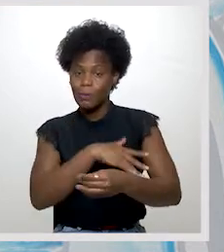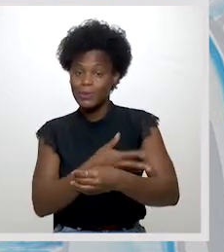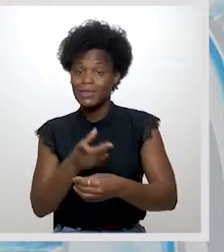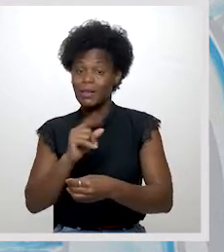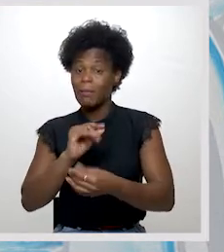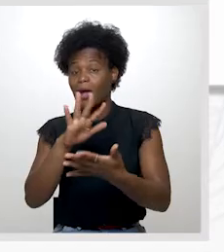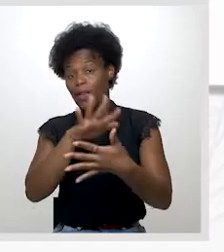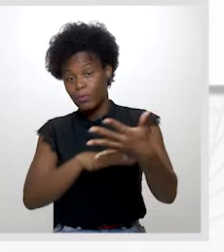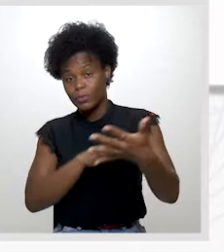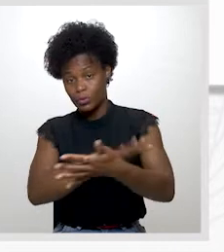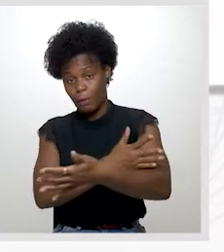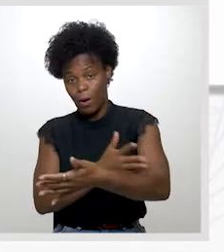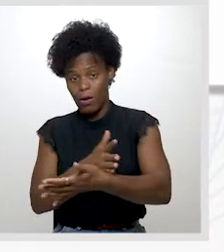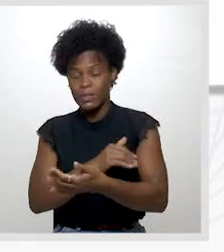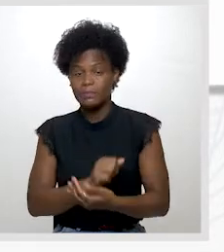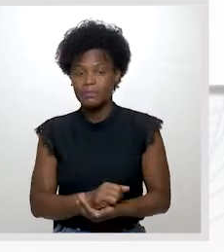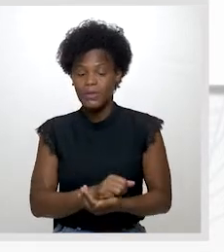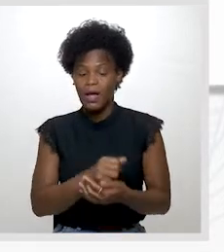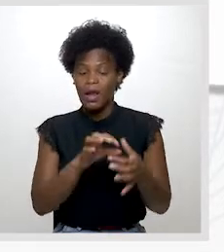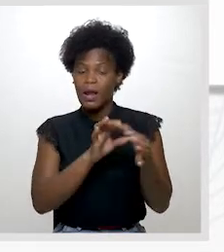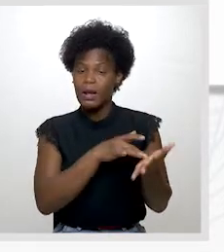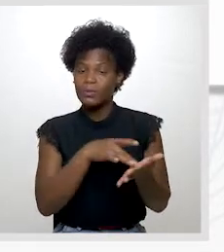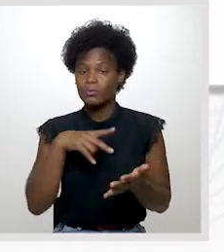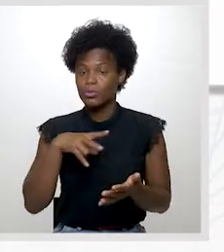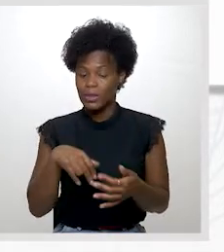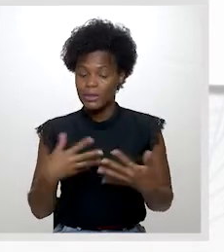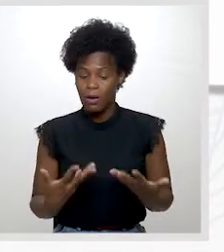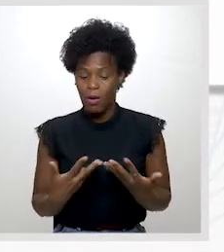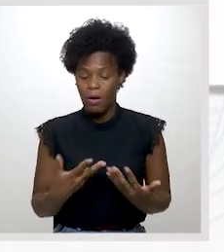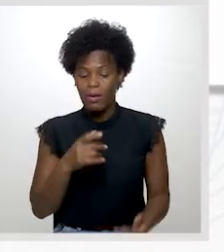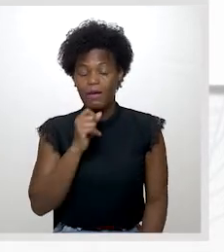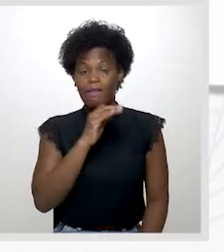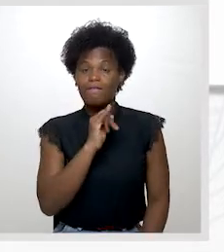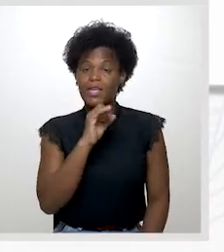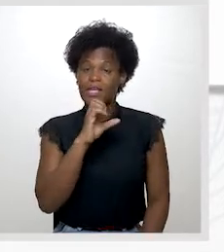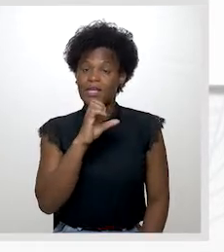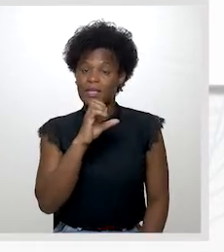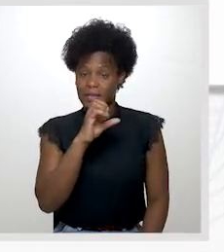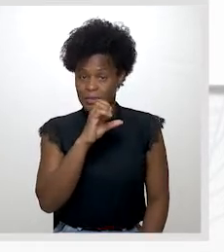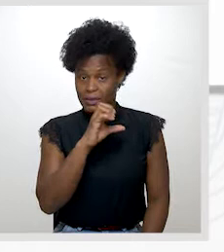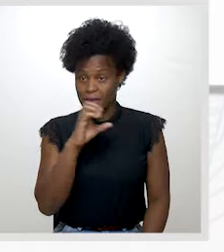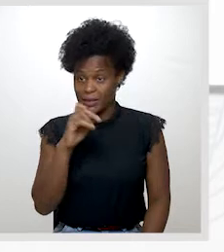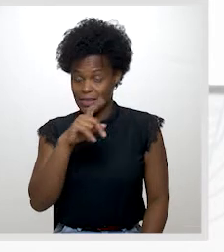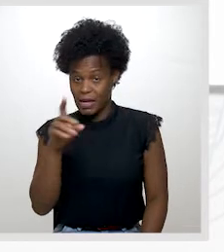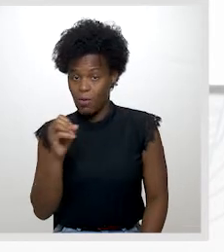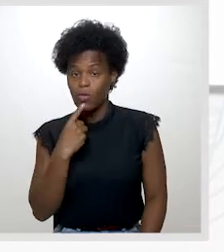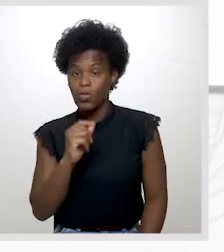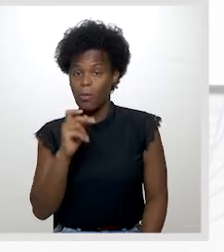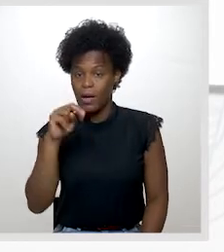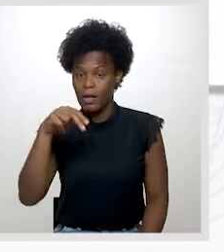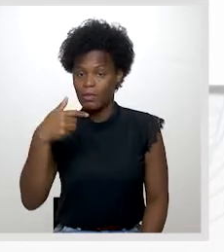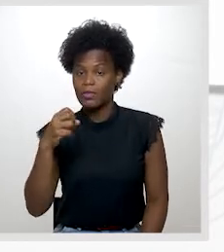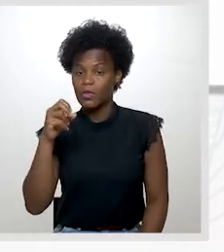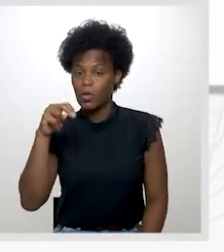prosa. Literatura portuguesa contemporânea, então na ficção nós podemos destacar aqui nomes como António